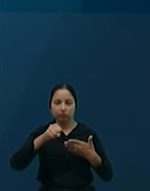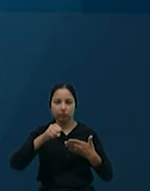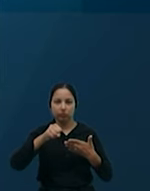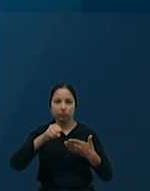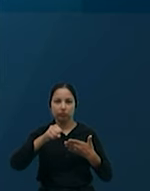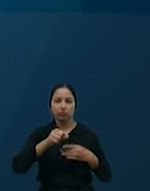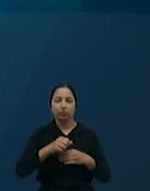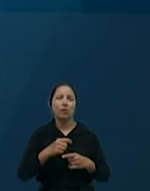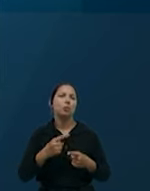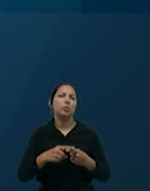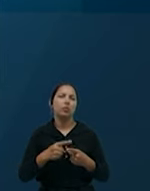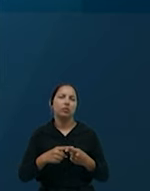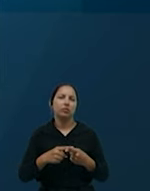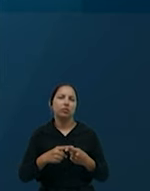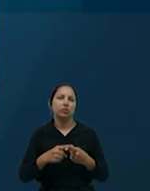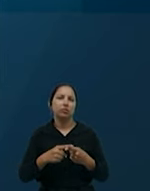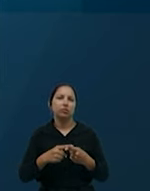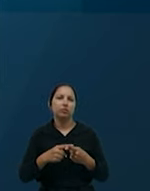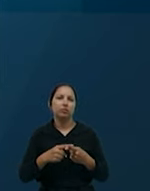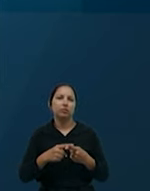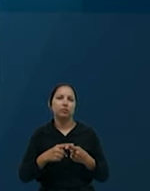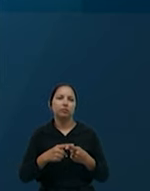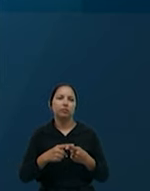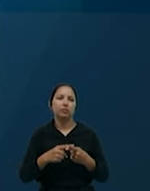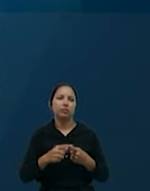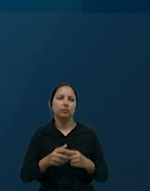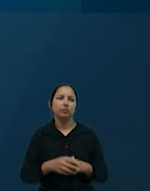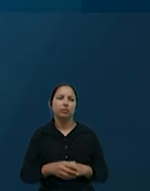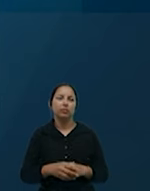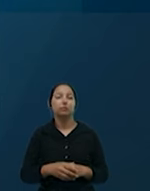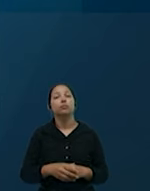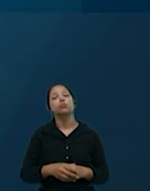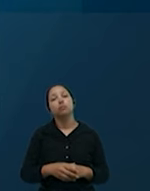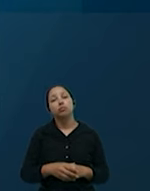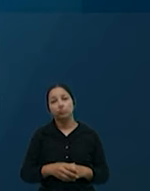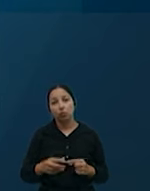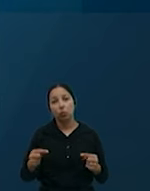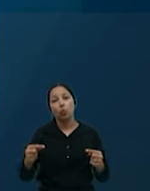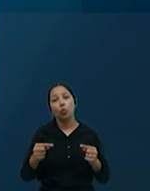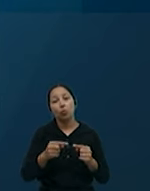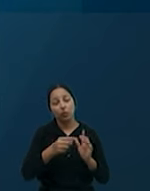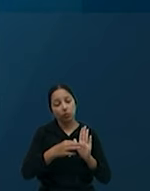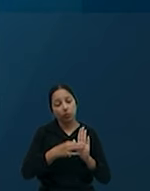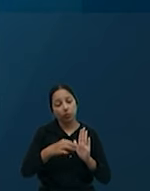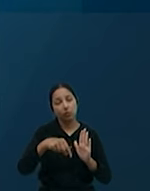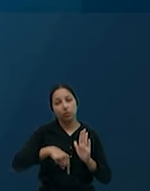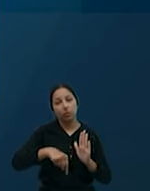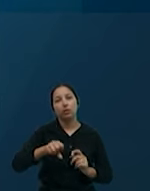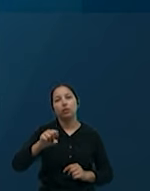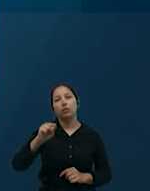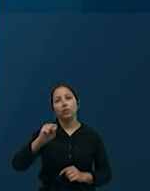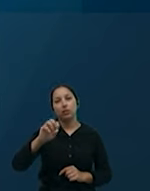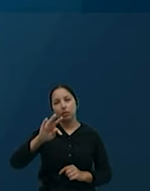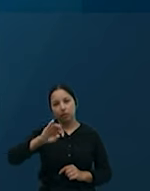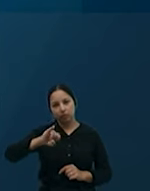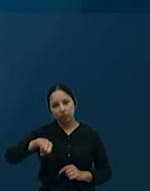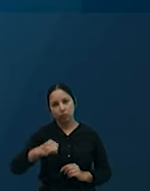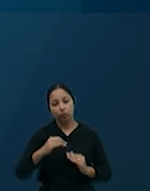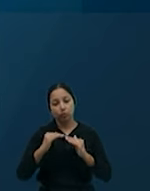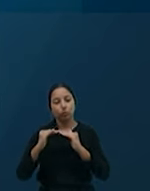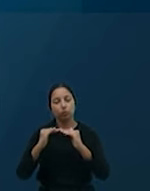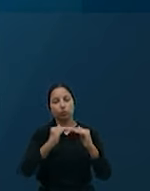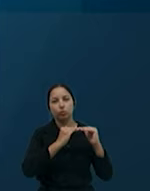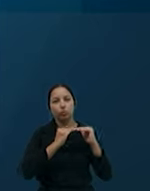TNU? Baseada no entendimento dessa corte. Entendimento unânime a respeito dos efeitos